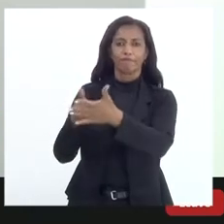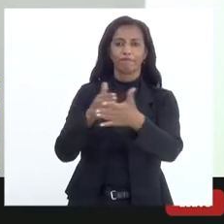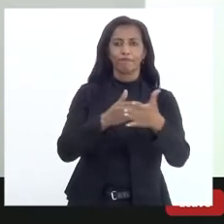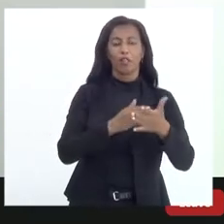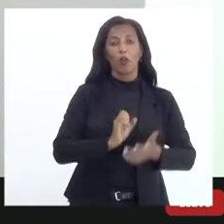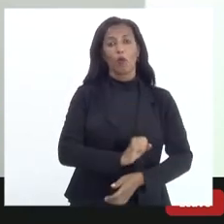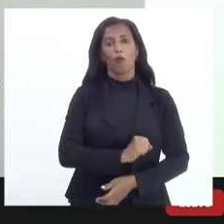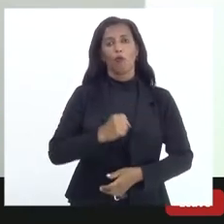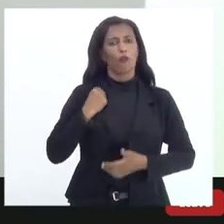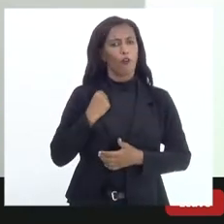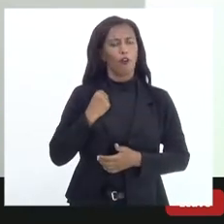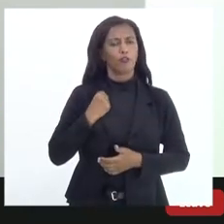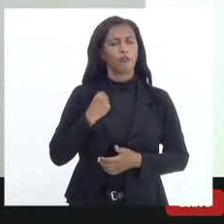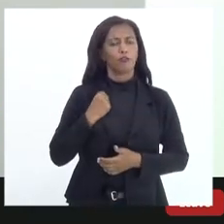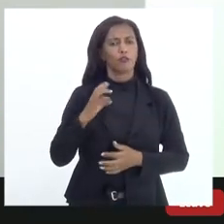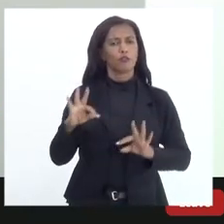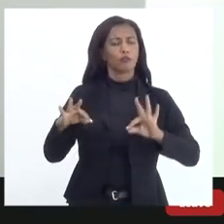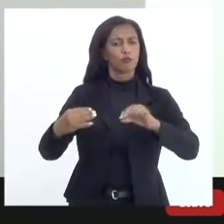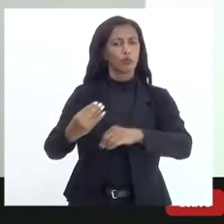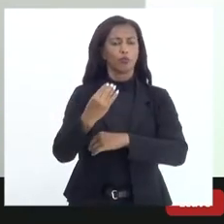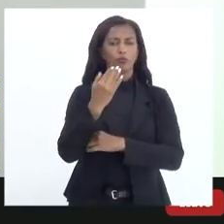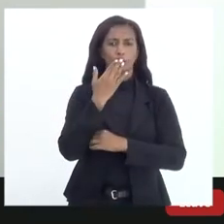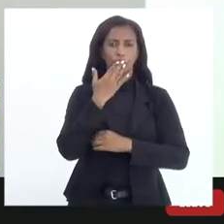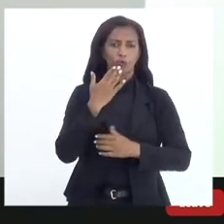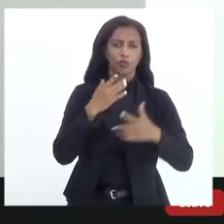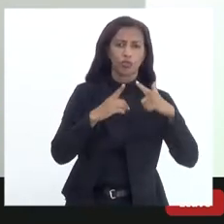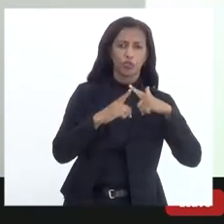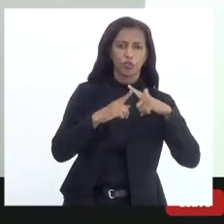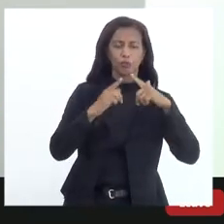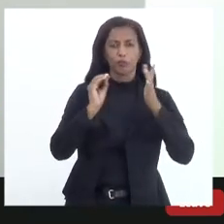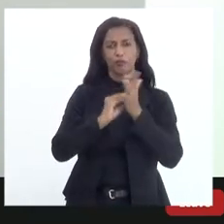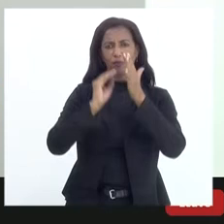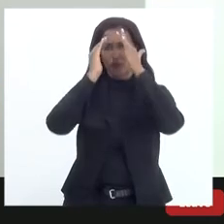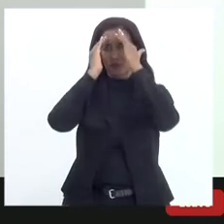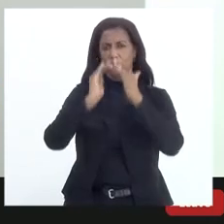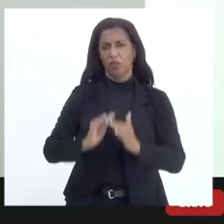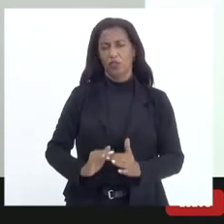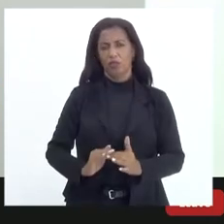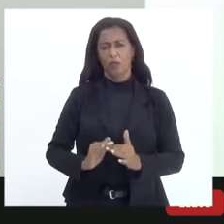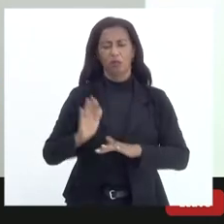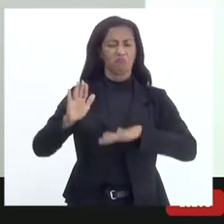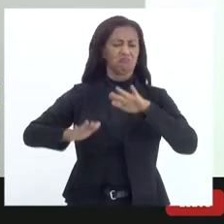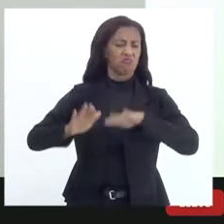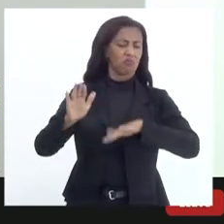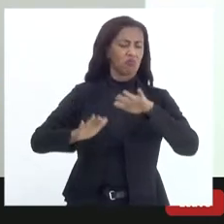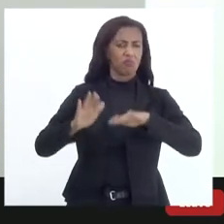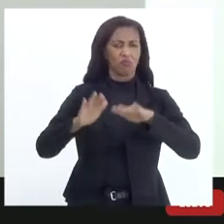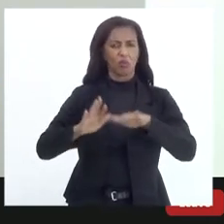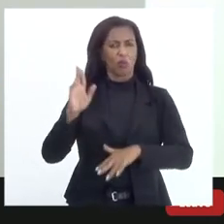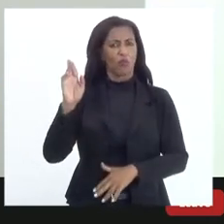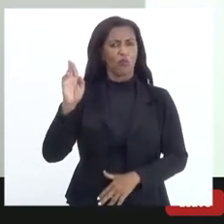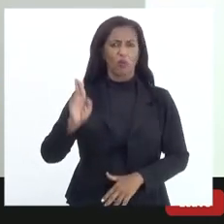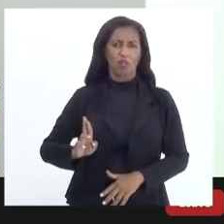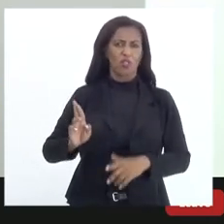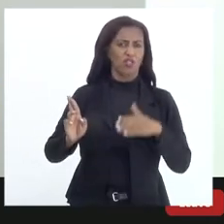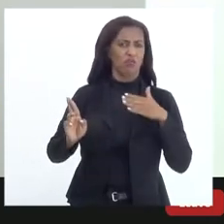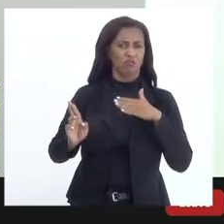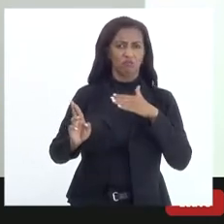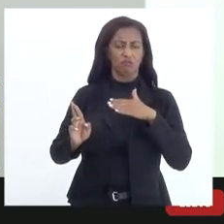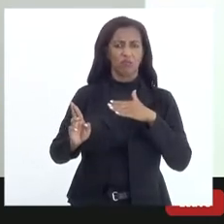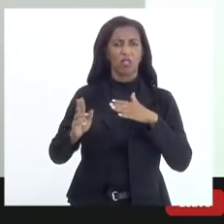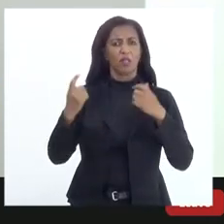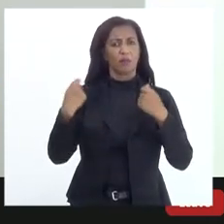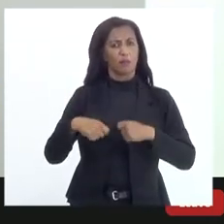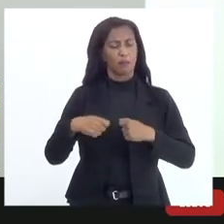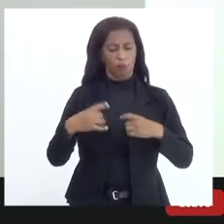de ódio, todo tipo de desrespeito, seja qual for a religião. Nos colocar